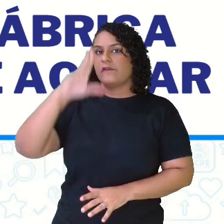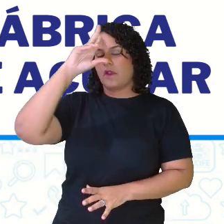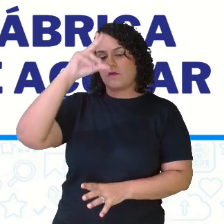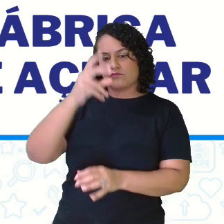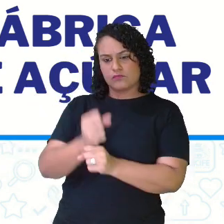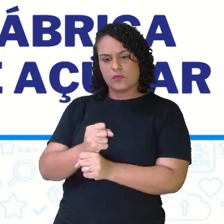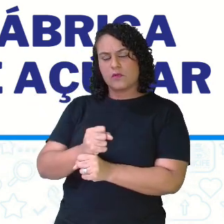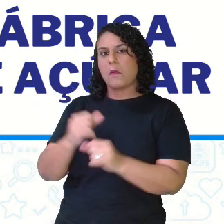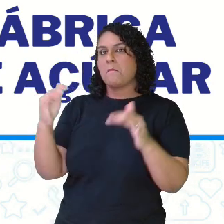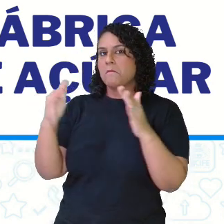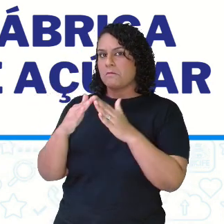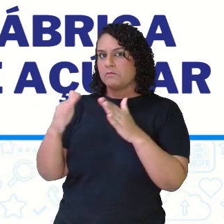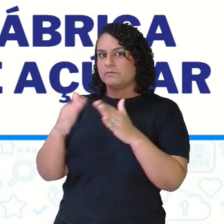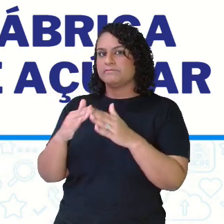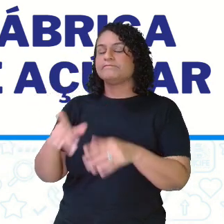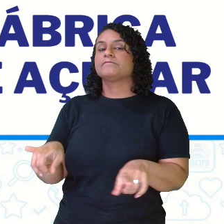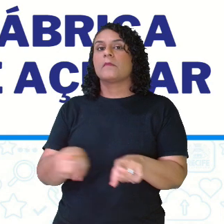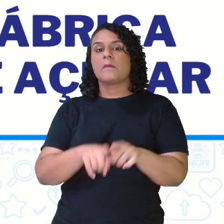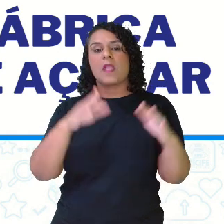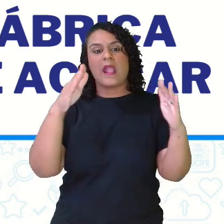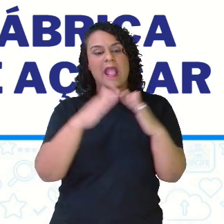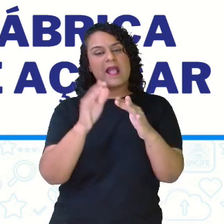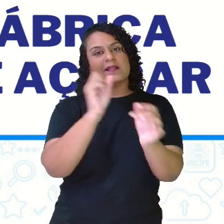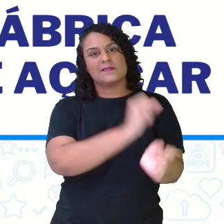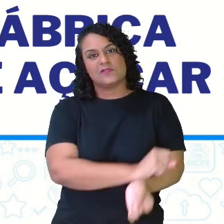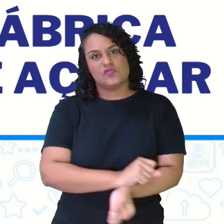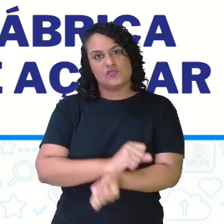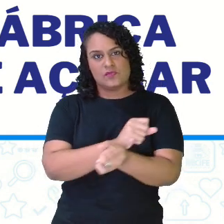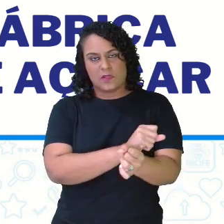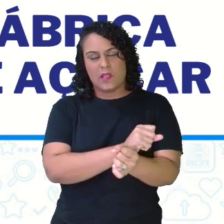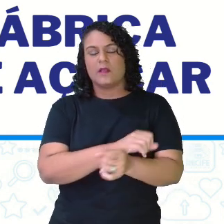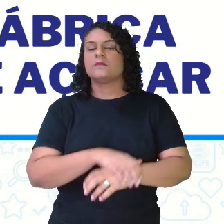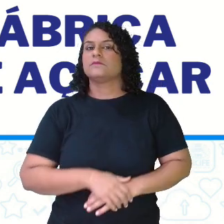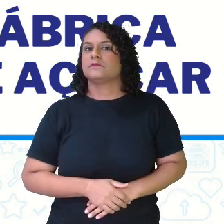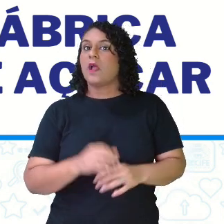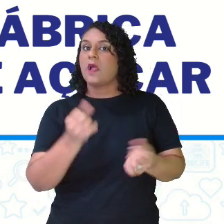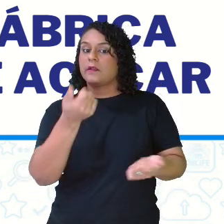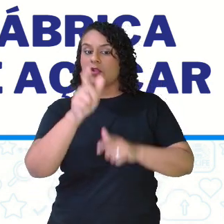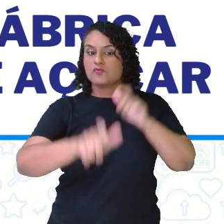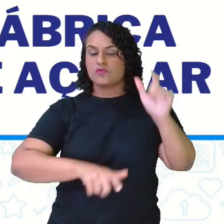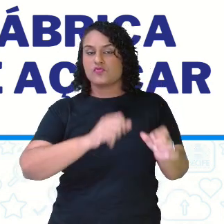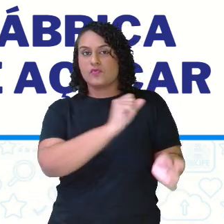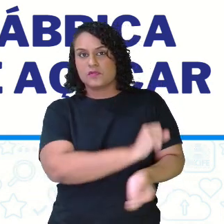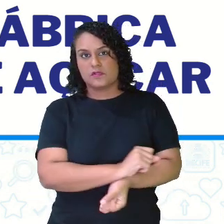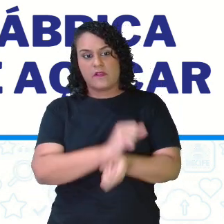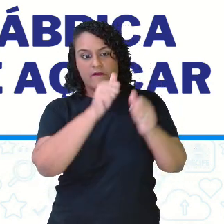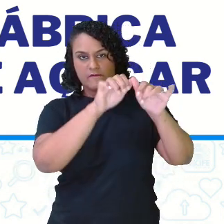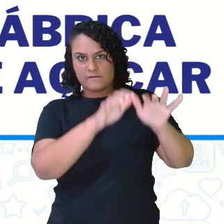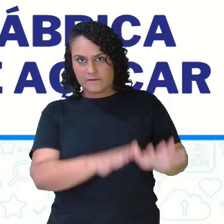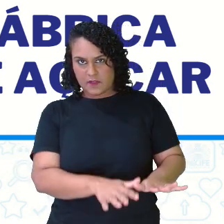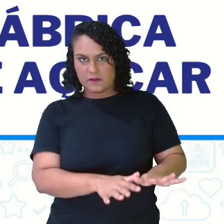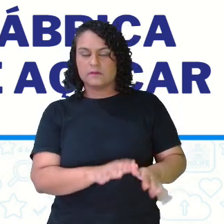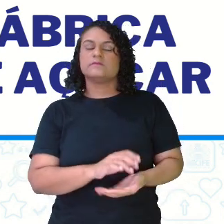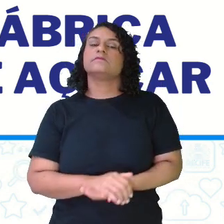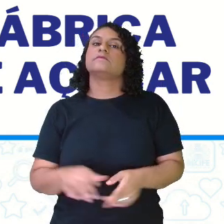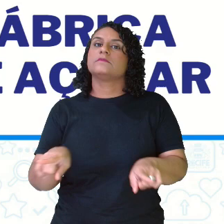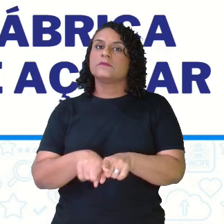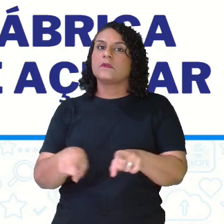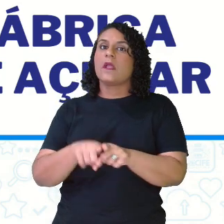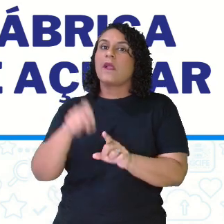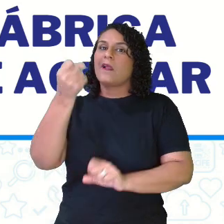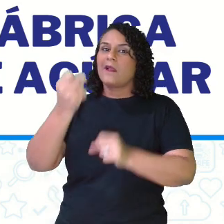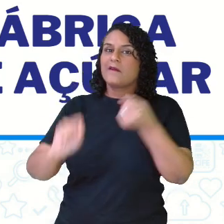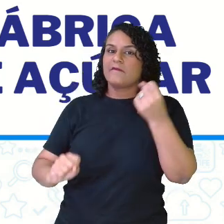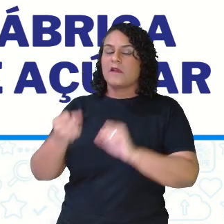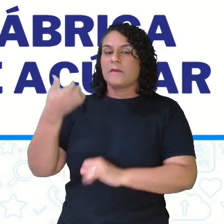engenho. Nós tínhamos a senzala, que era onde os escravos permaneciam após o trabalho. Nós tínhamos a fábrica de açúcar, que era